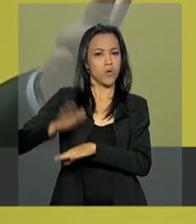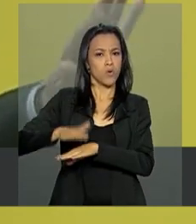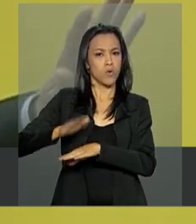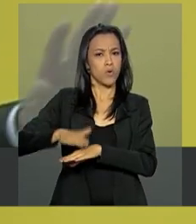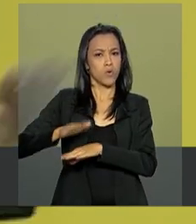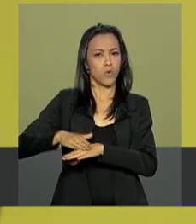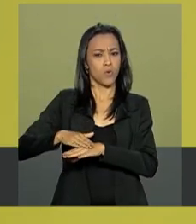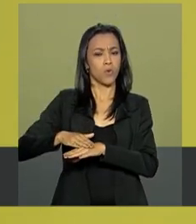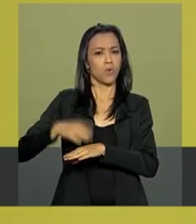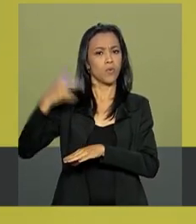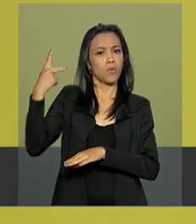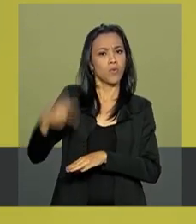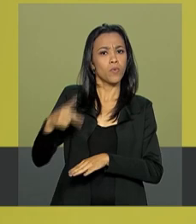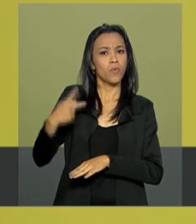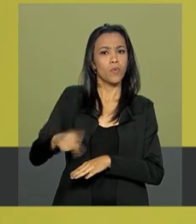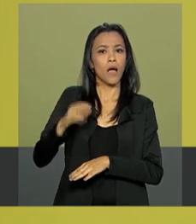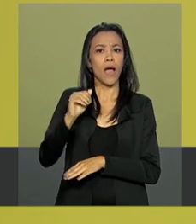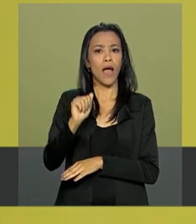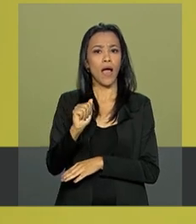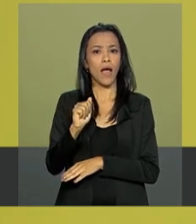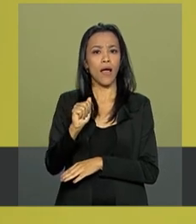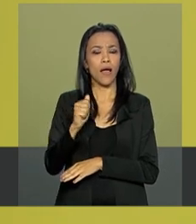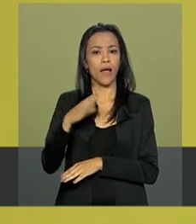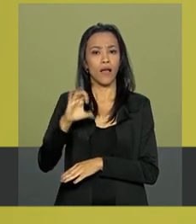valia tanto, e agora,